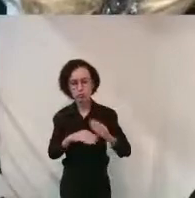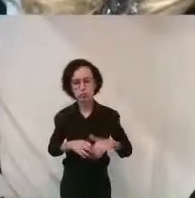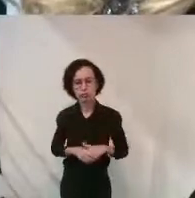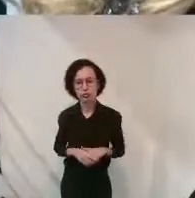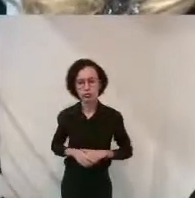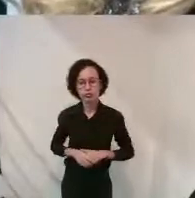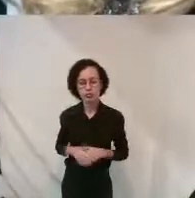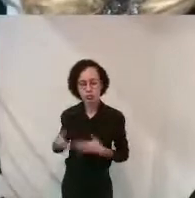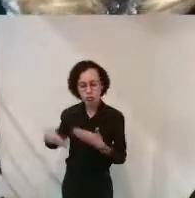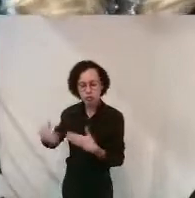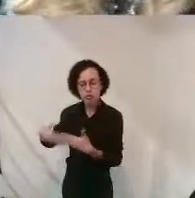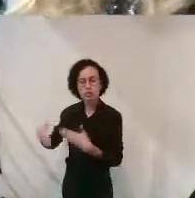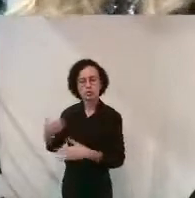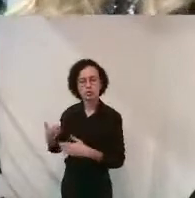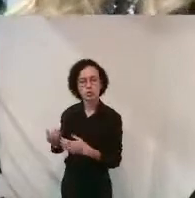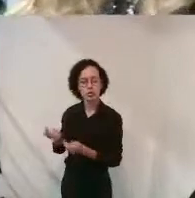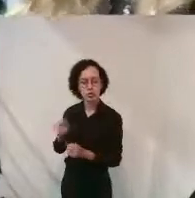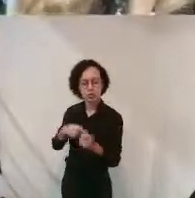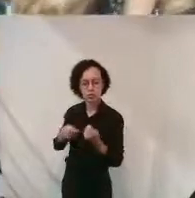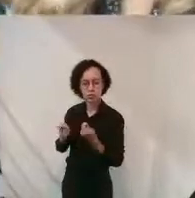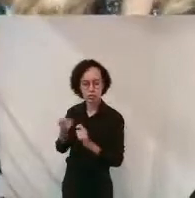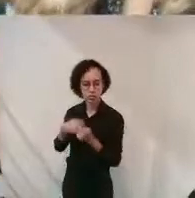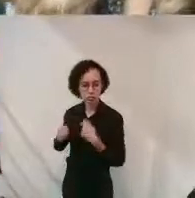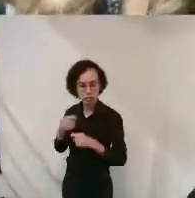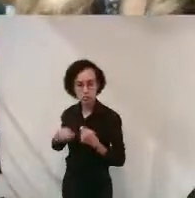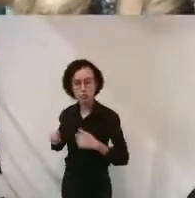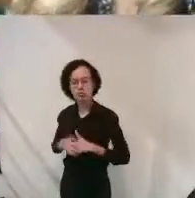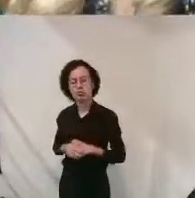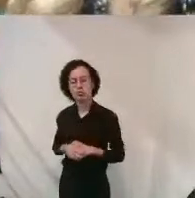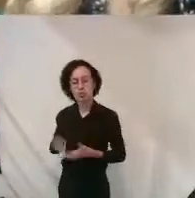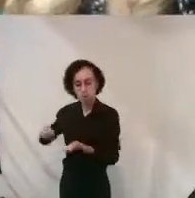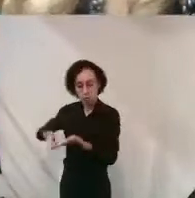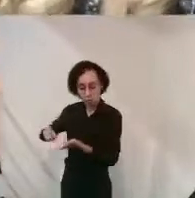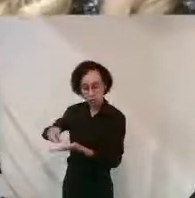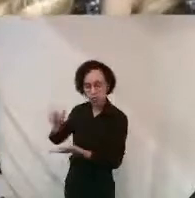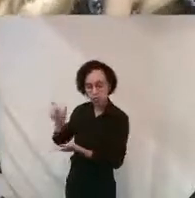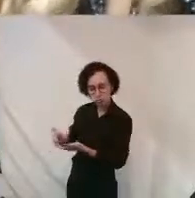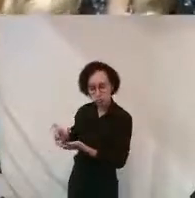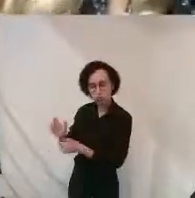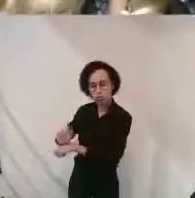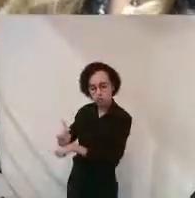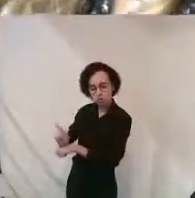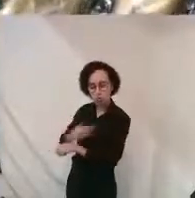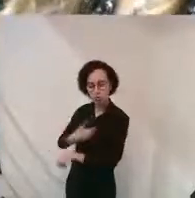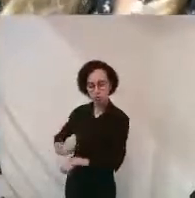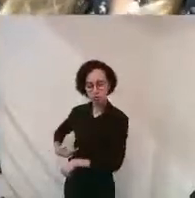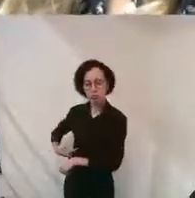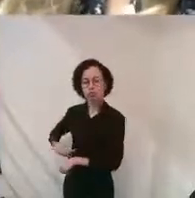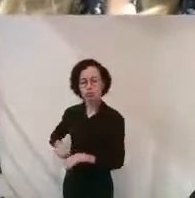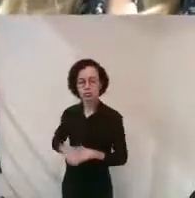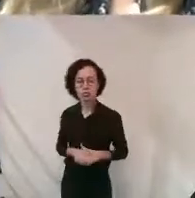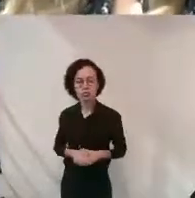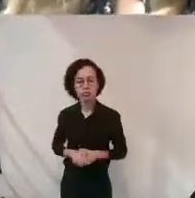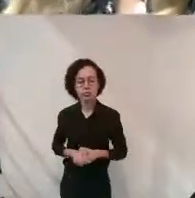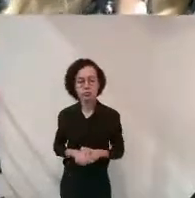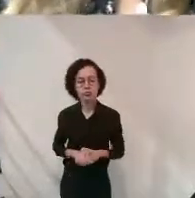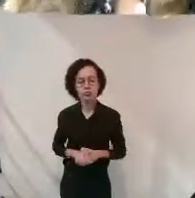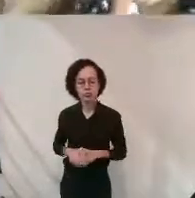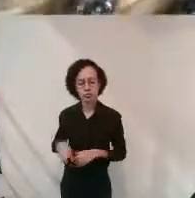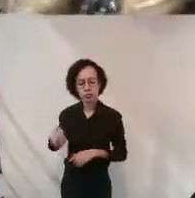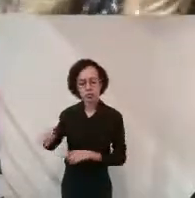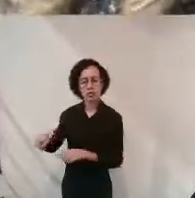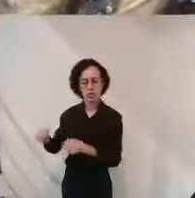de procedimento administrativo, que eles cobrem do gestor público, que o gestor público passe a